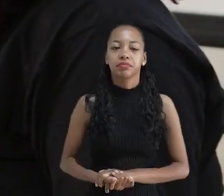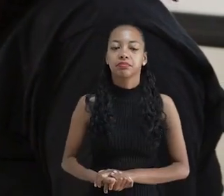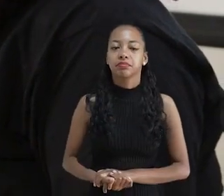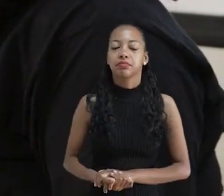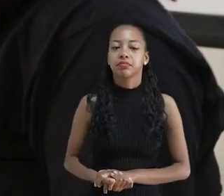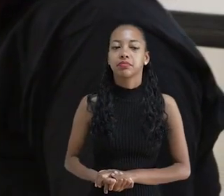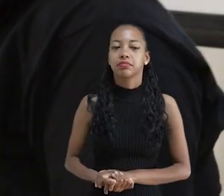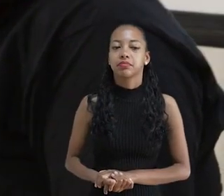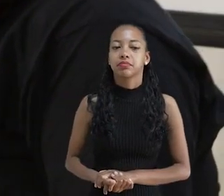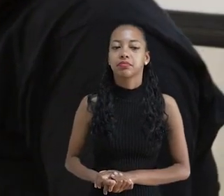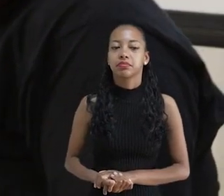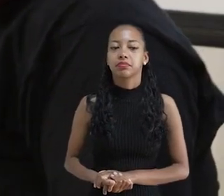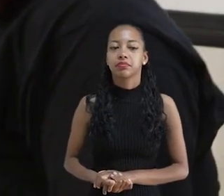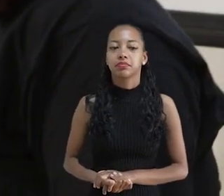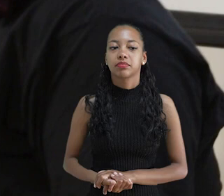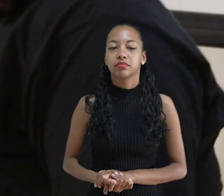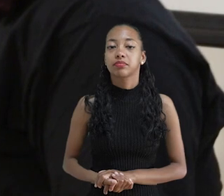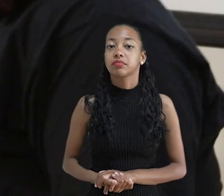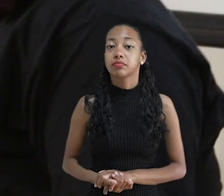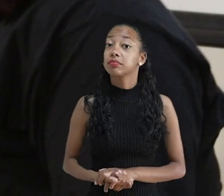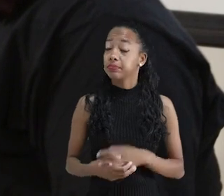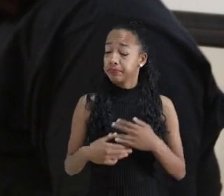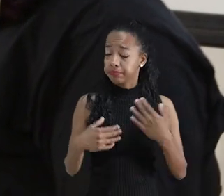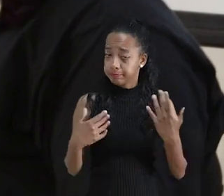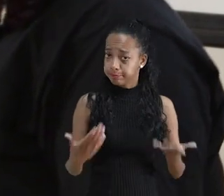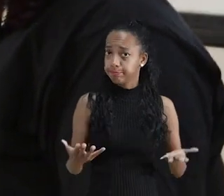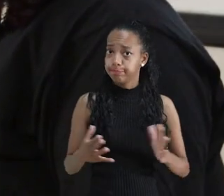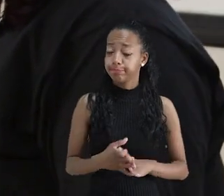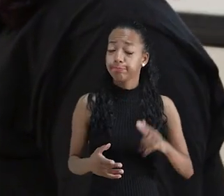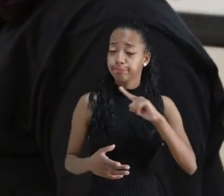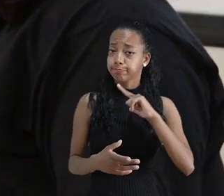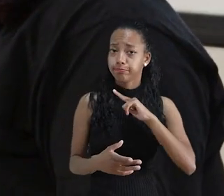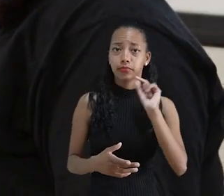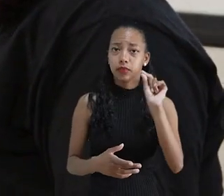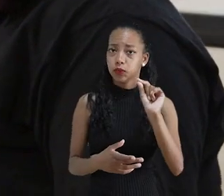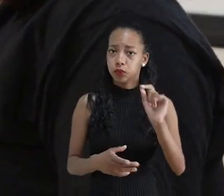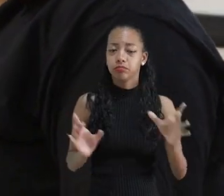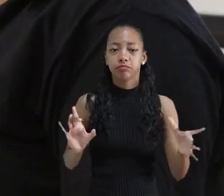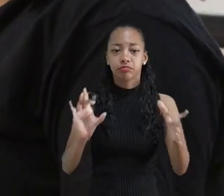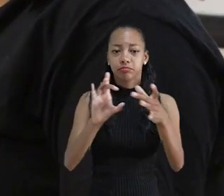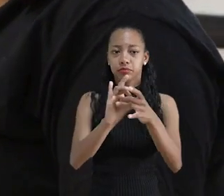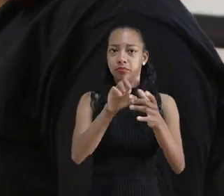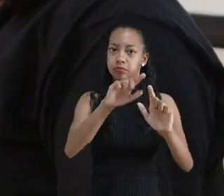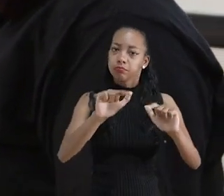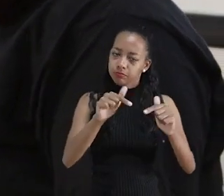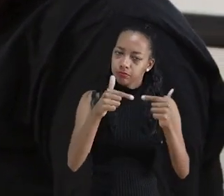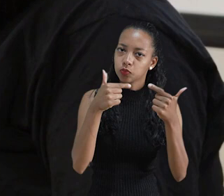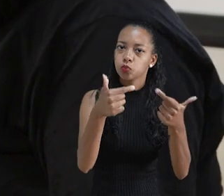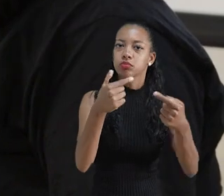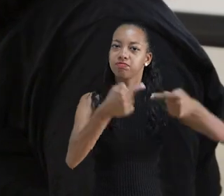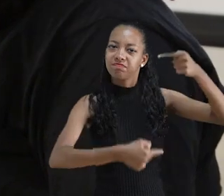Eh e tem uma relação muito forte com a luta pelas políticas